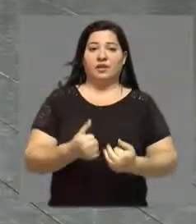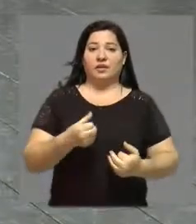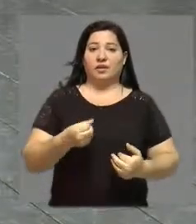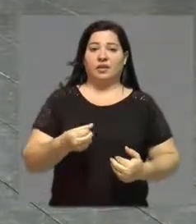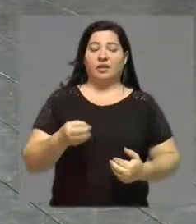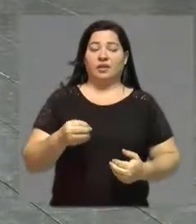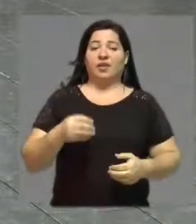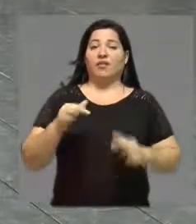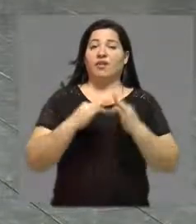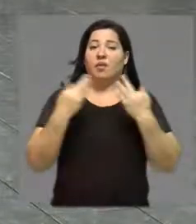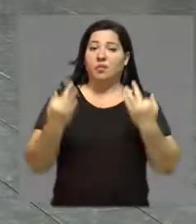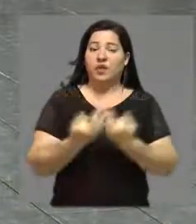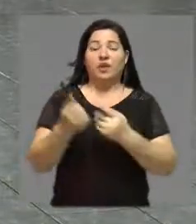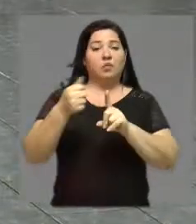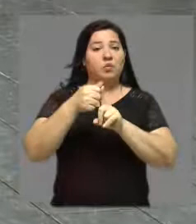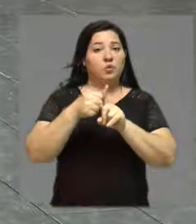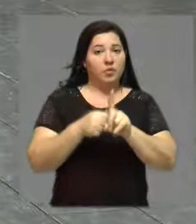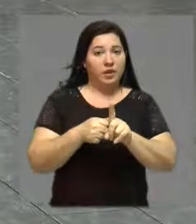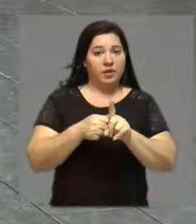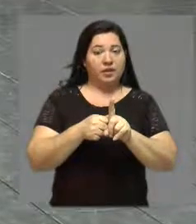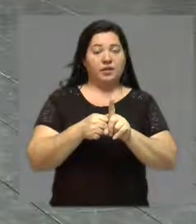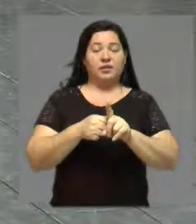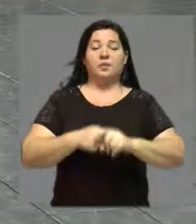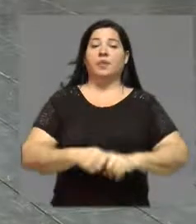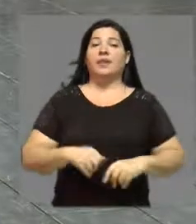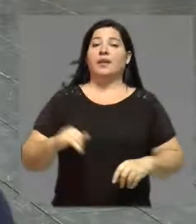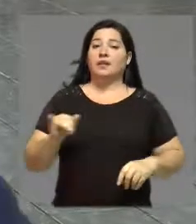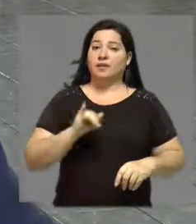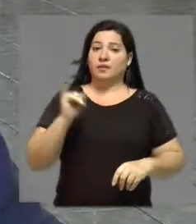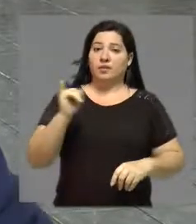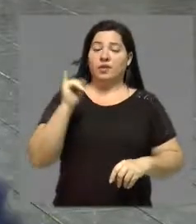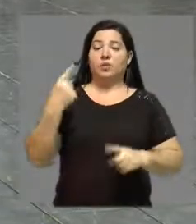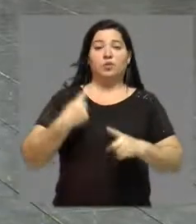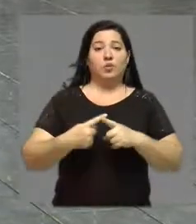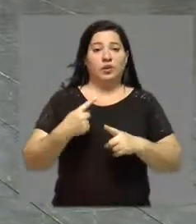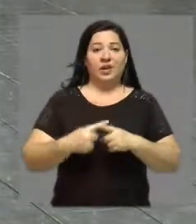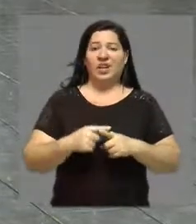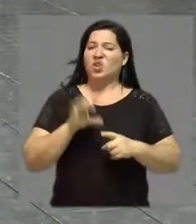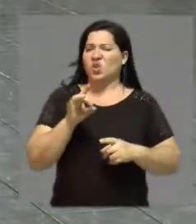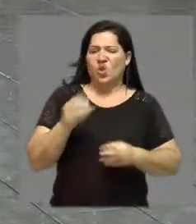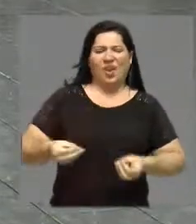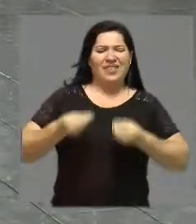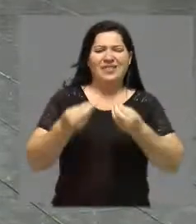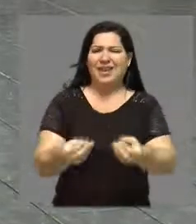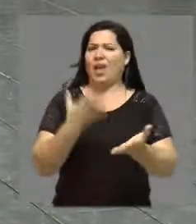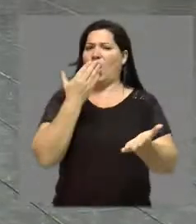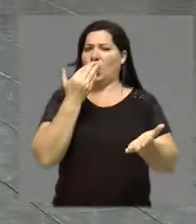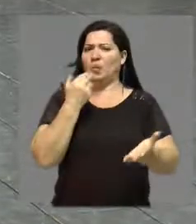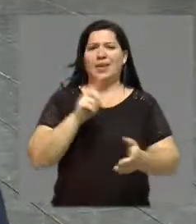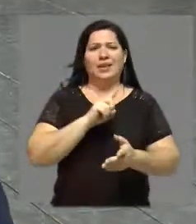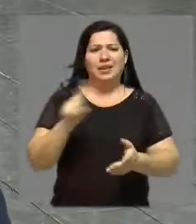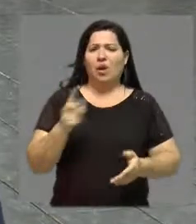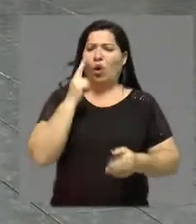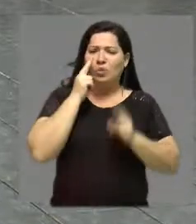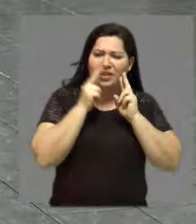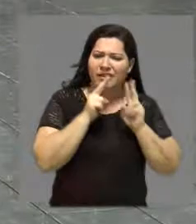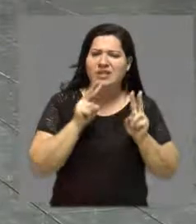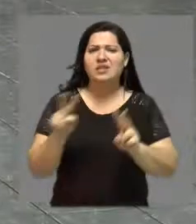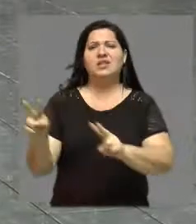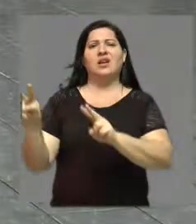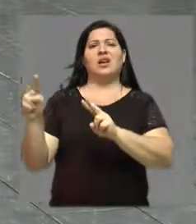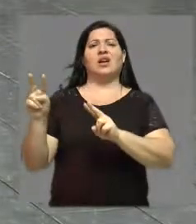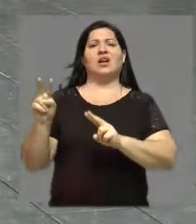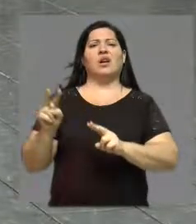uma cesta básica para essas famílias. É importante a gente ressaltar que não é só uma entrega de cesta básica que eles fazem um